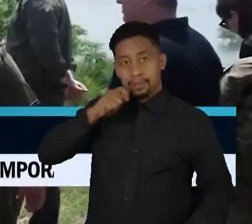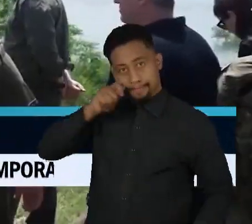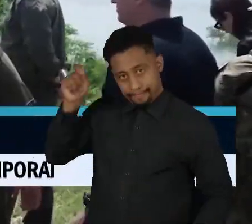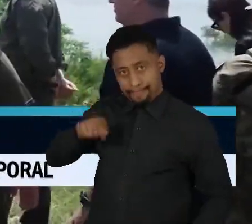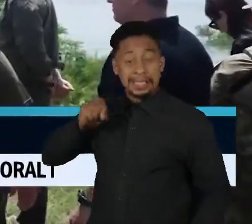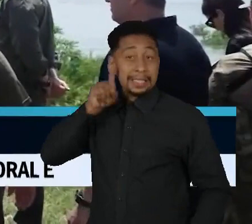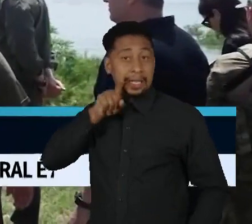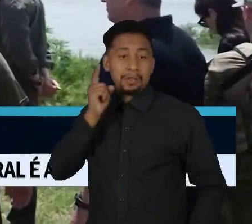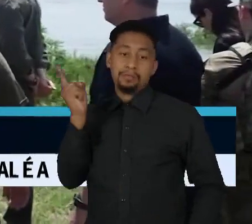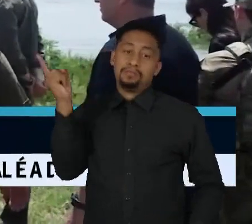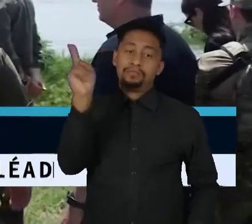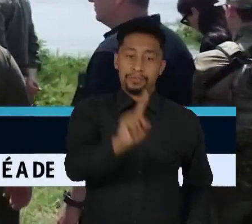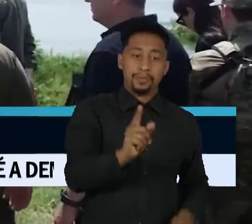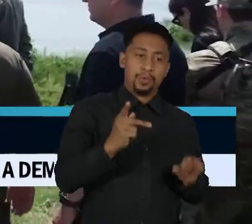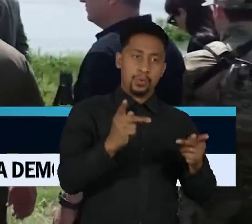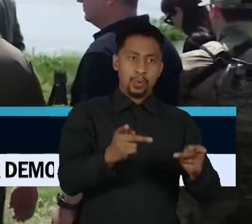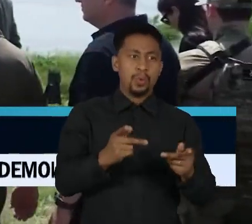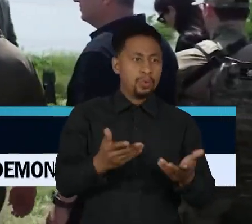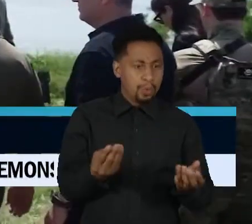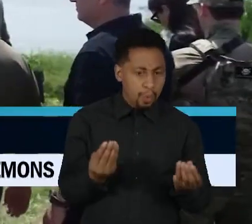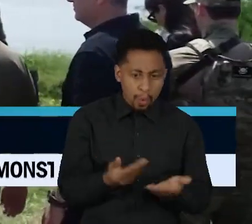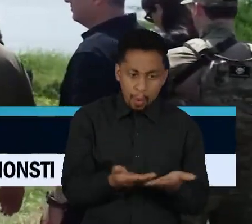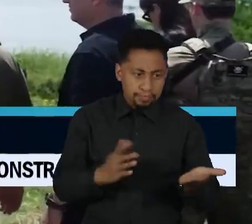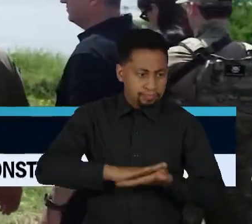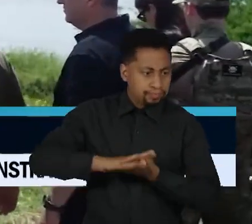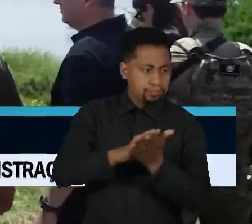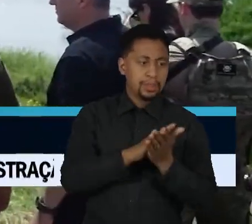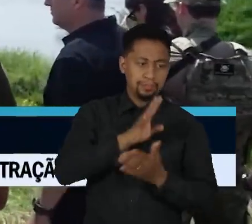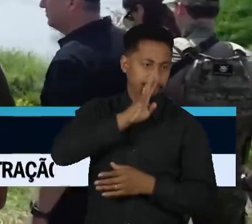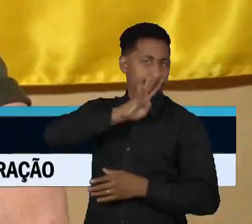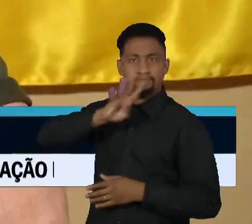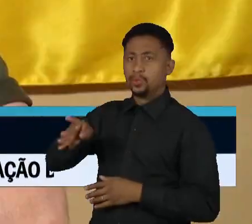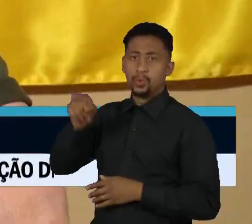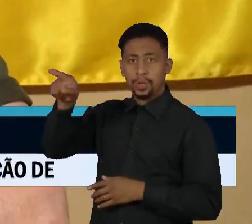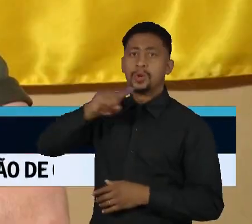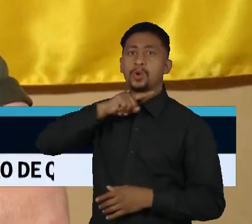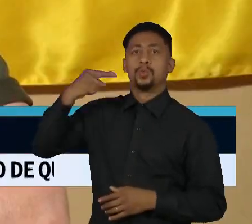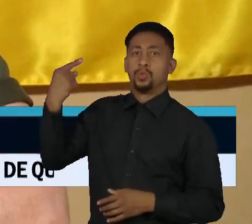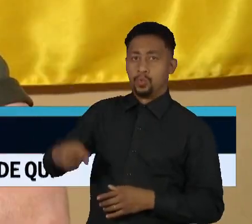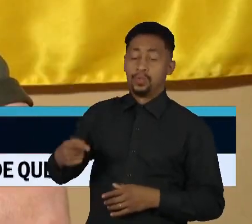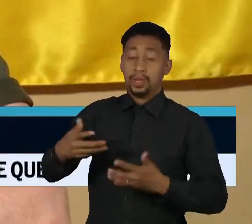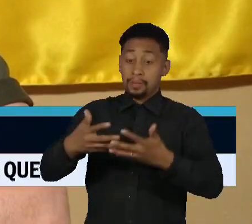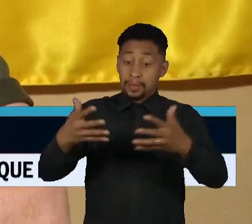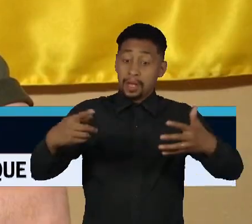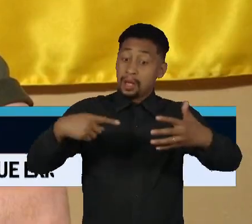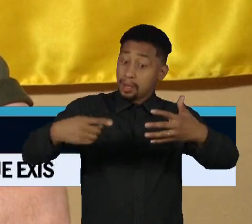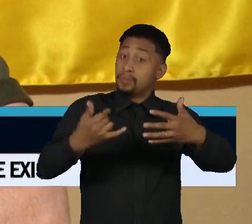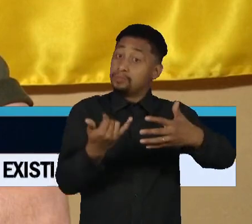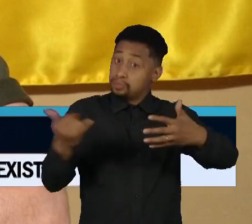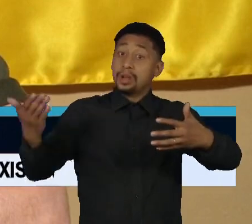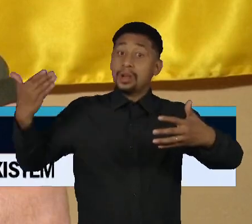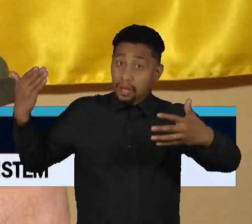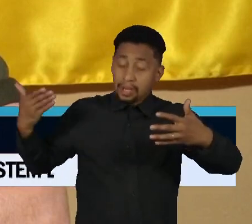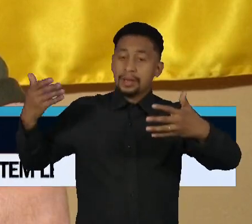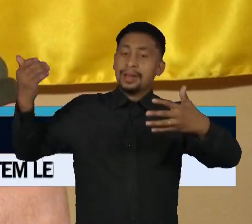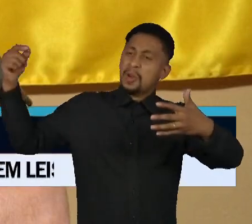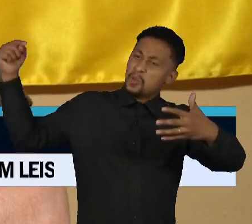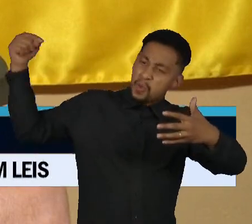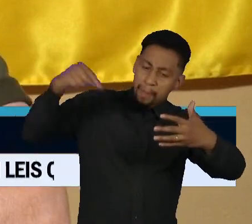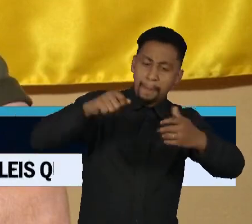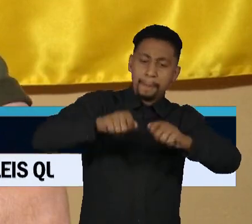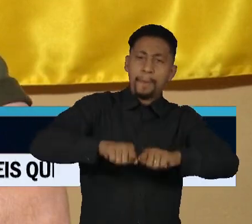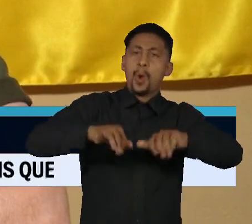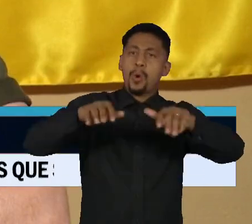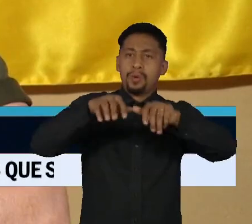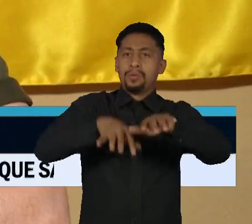e acusou a Rússia de destruir a estrutura que faz parte de uma hidrelétrica. Este não é um desastre natural, não é uma